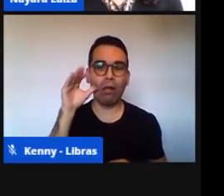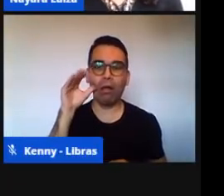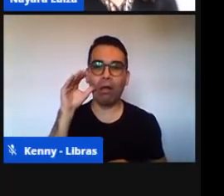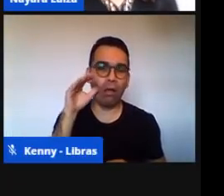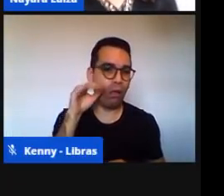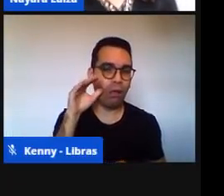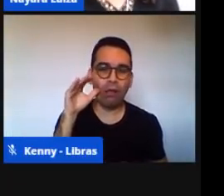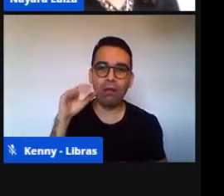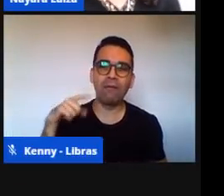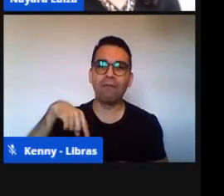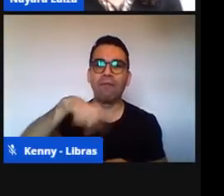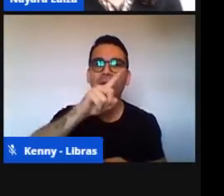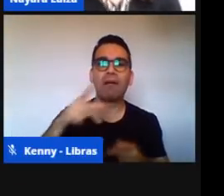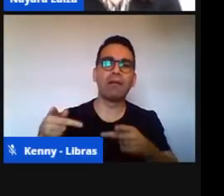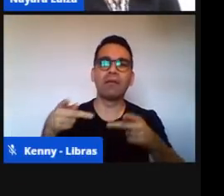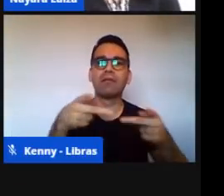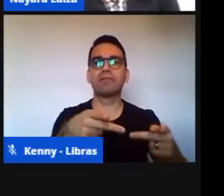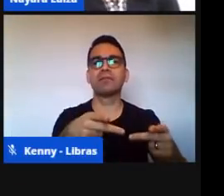processo.